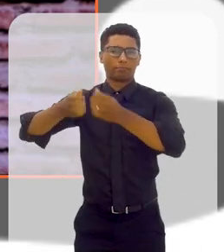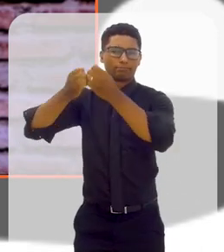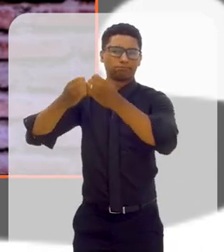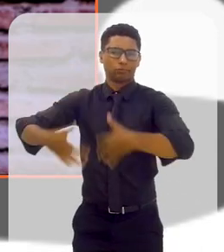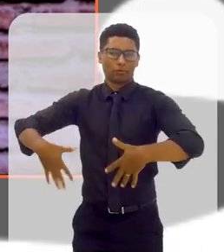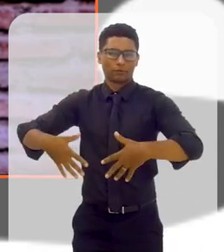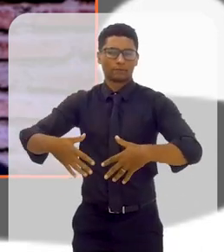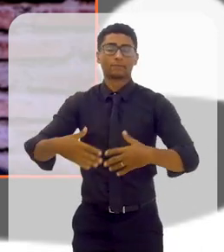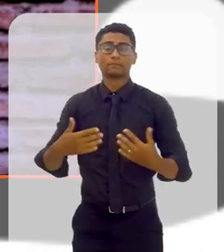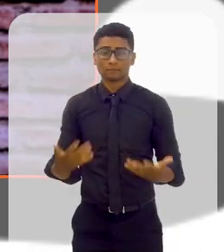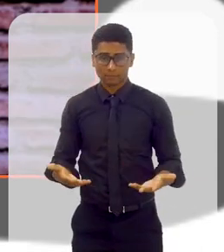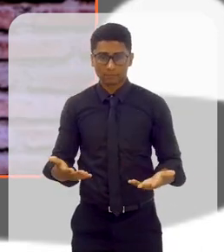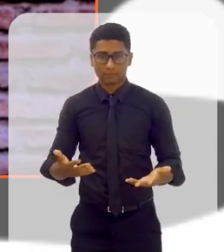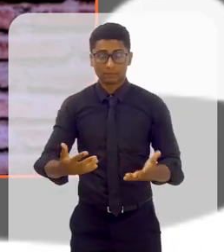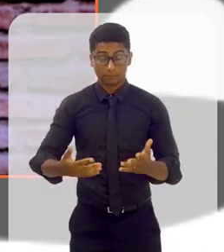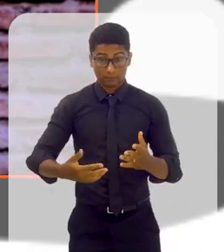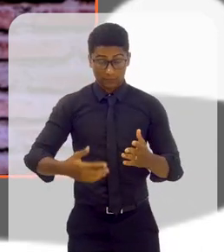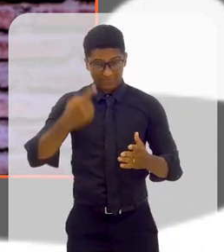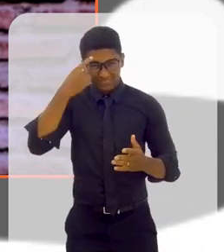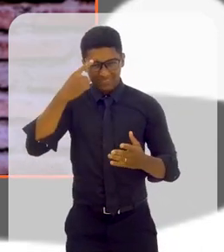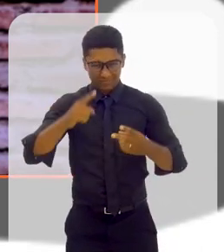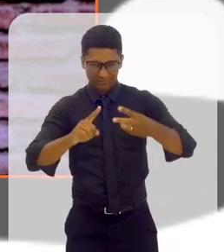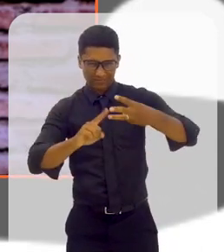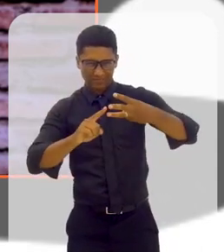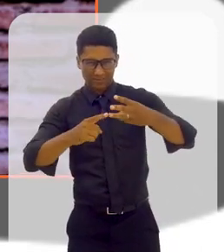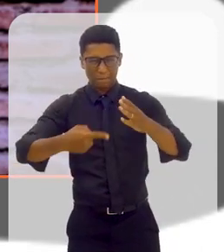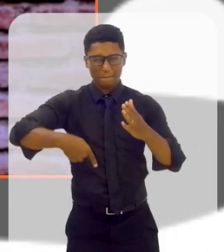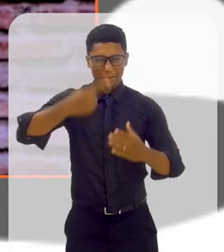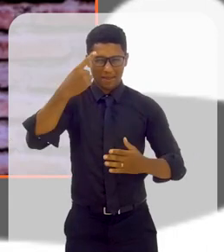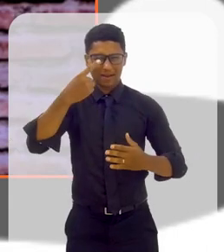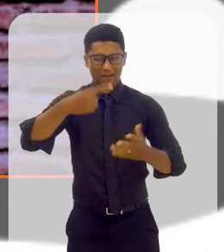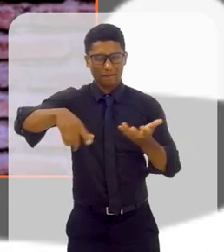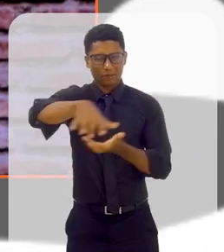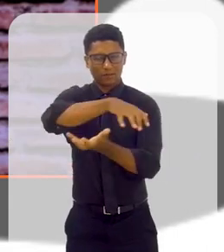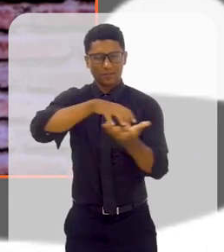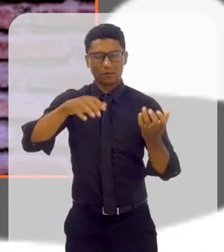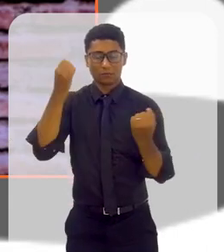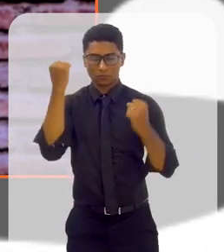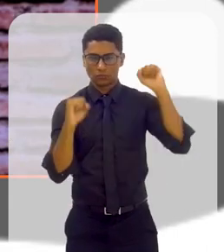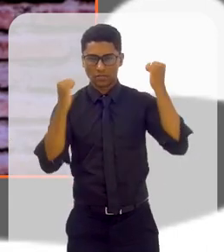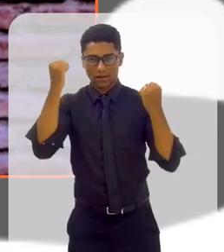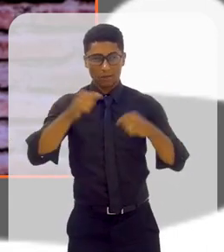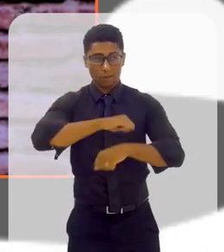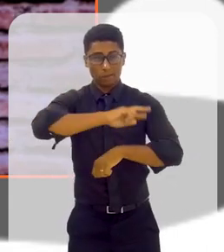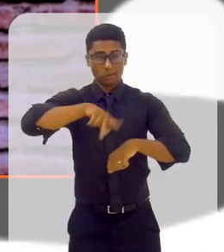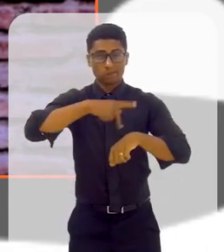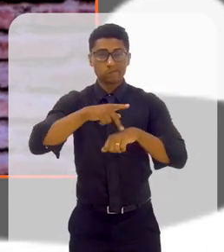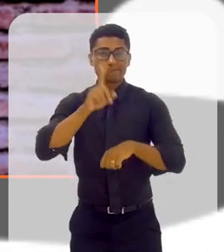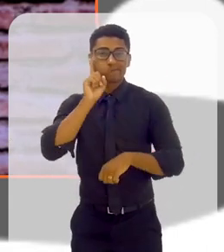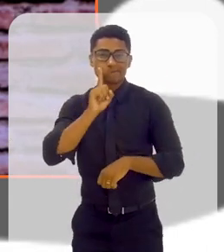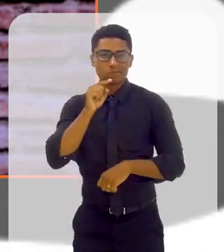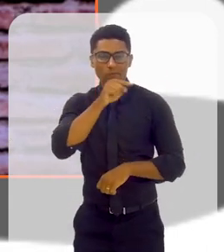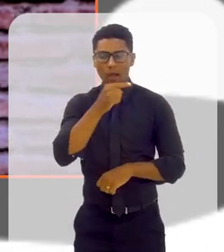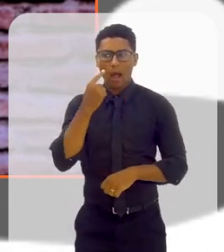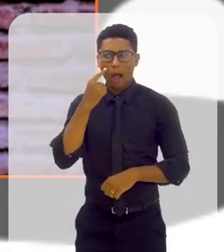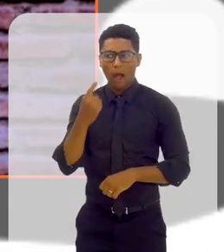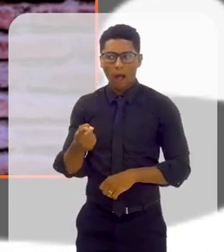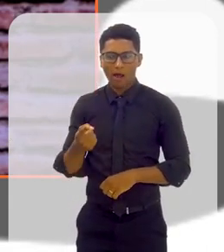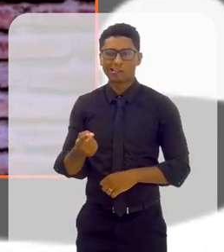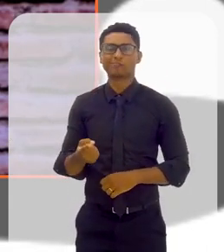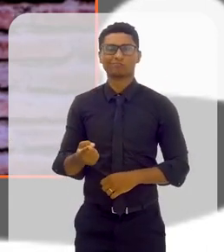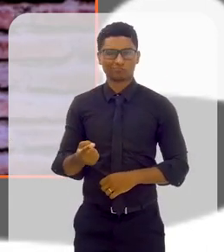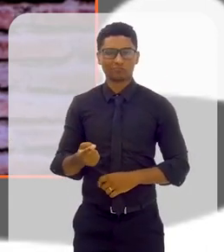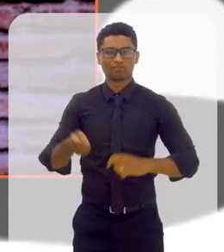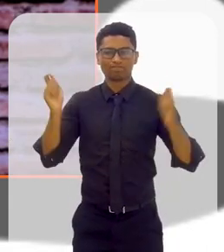indústria da Primeira Revolução Industrial, prioritariamente americana, viu a demanda necessária para produzir em